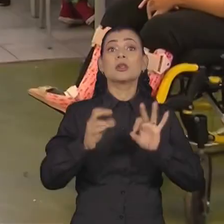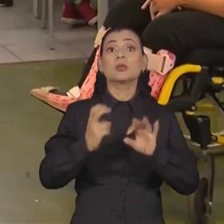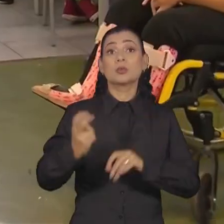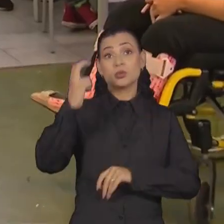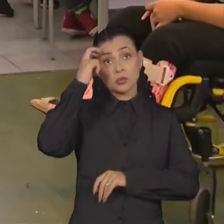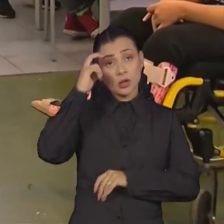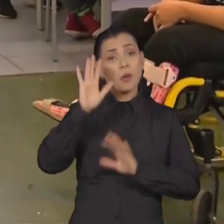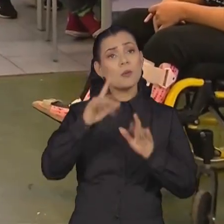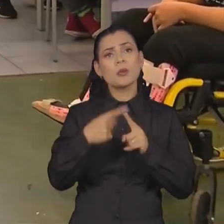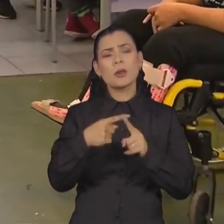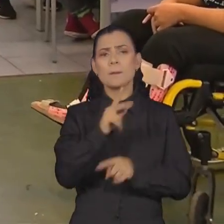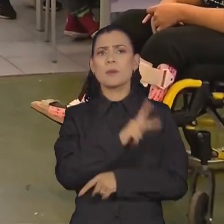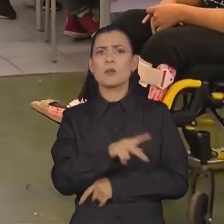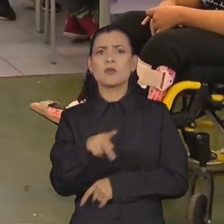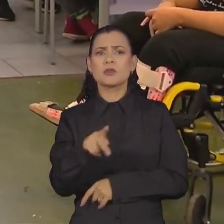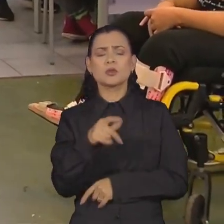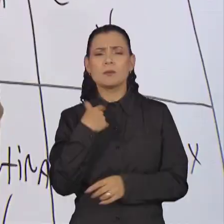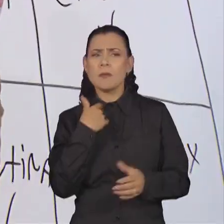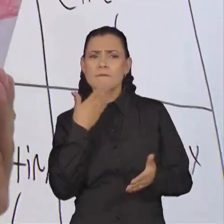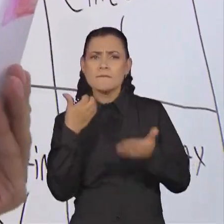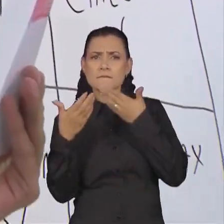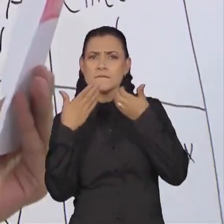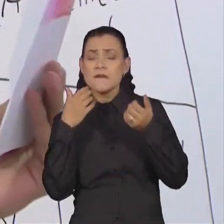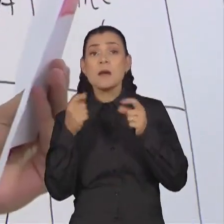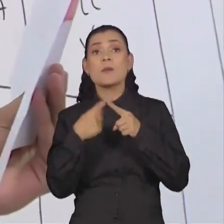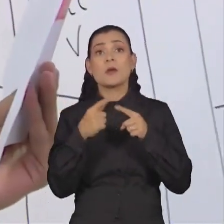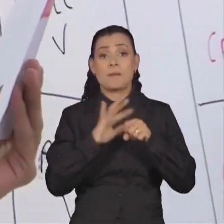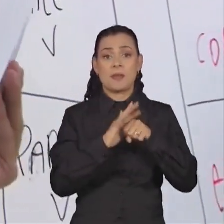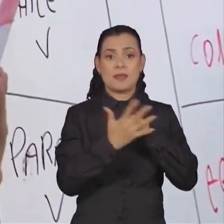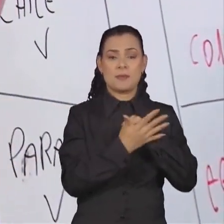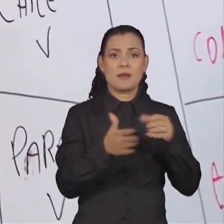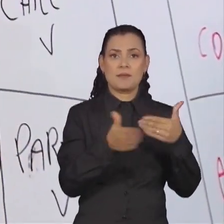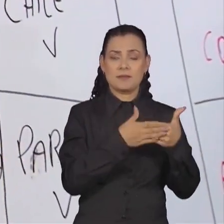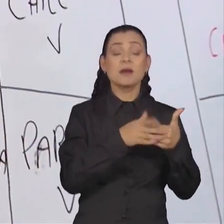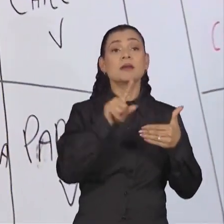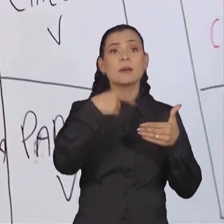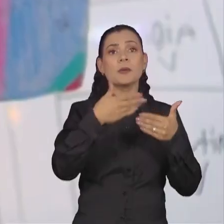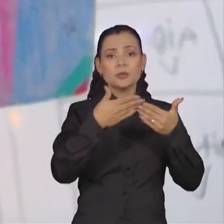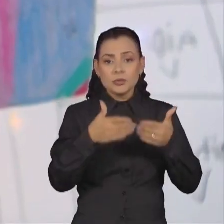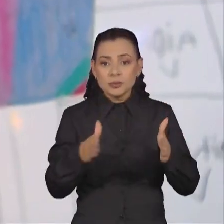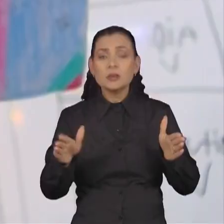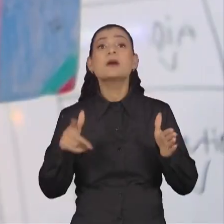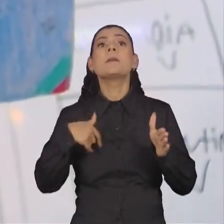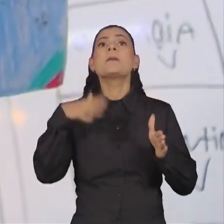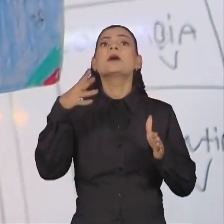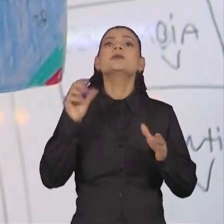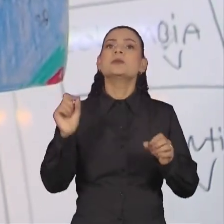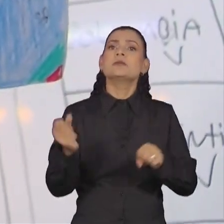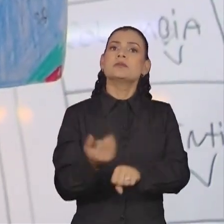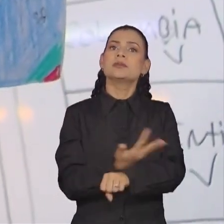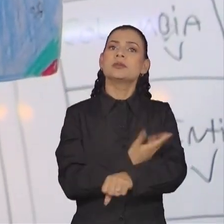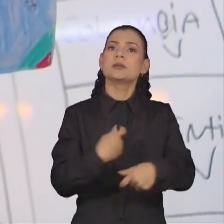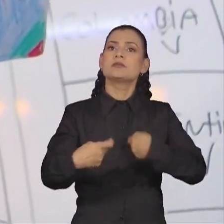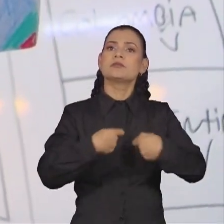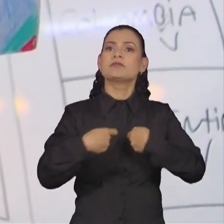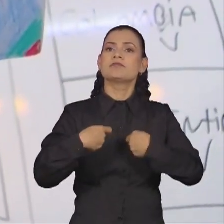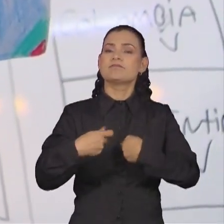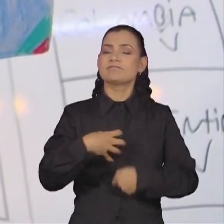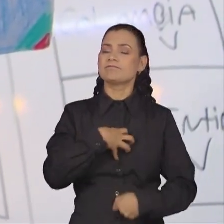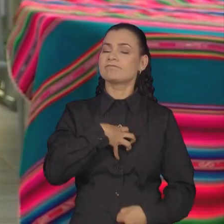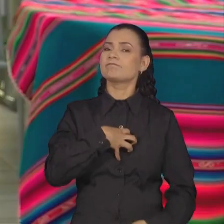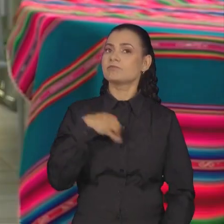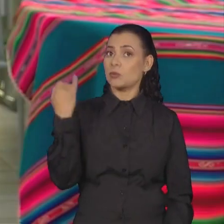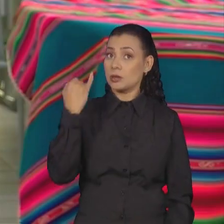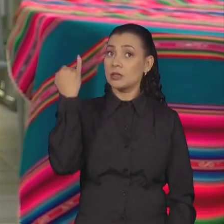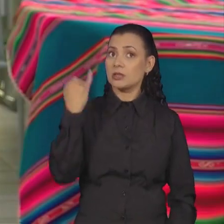professor percebeu que depois da pandemia, os alunos passaram a trazer demandas fortemente ligadas ao cuidado com as